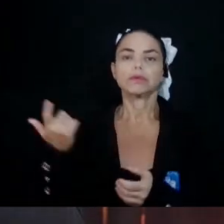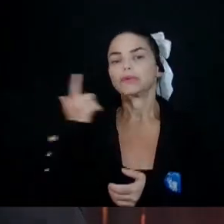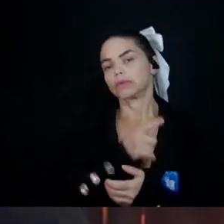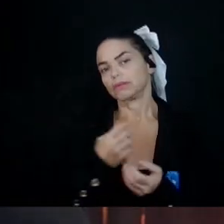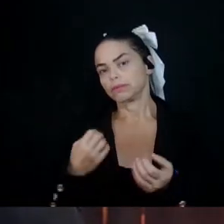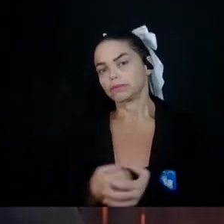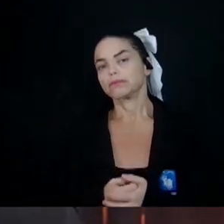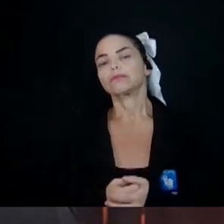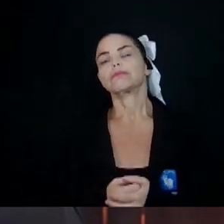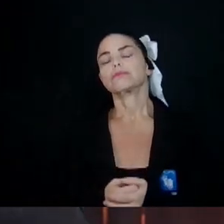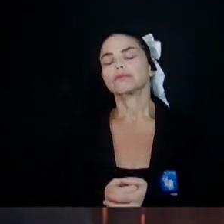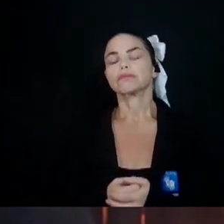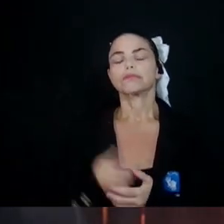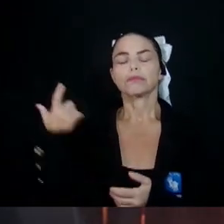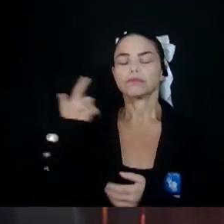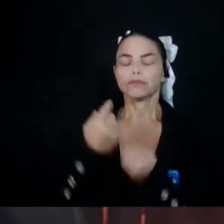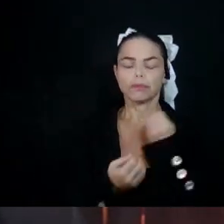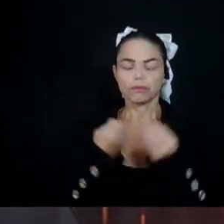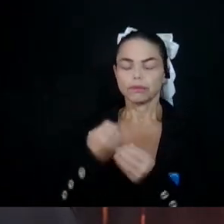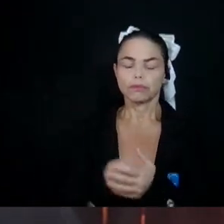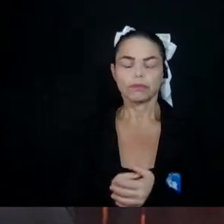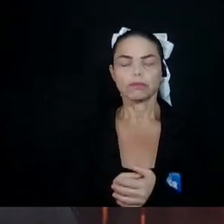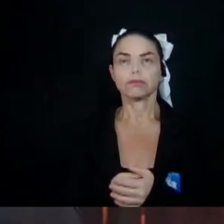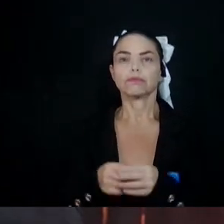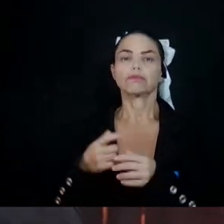Né? Como que eles fazem isso? Tira essa